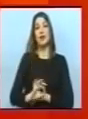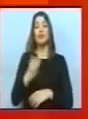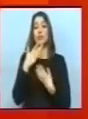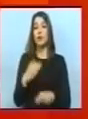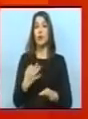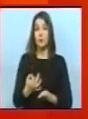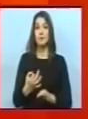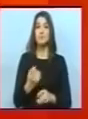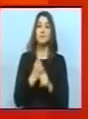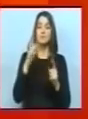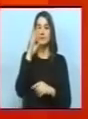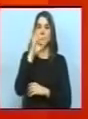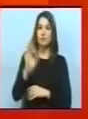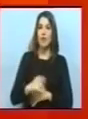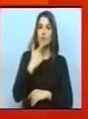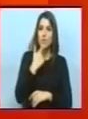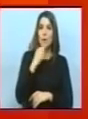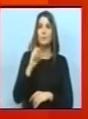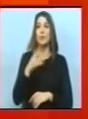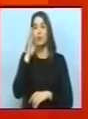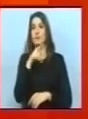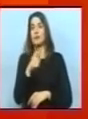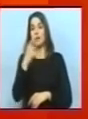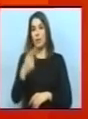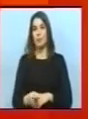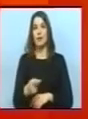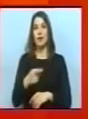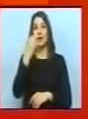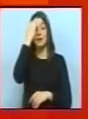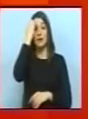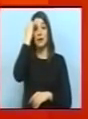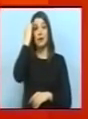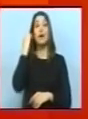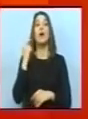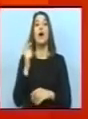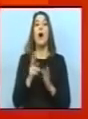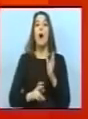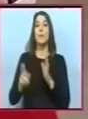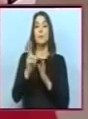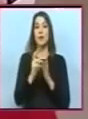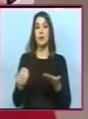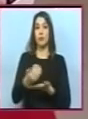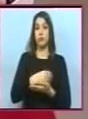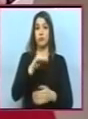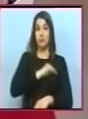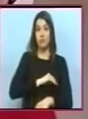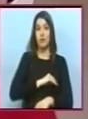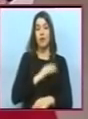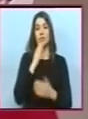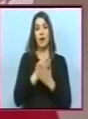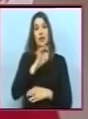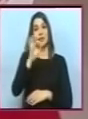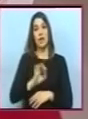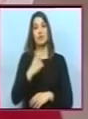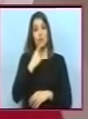taxa alta ou se a própria mais-valia implicar com que aumente consideravelmente o rendimento, vai passar uma taxa bastante